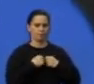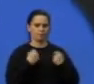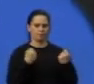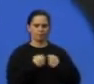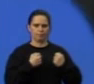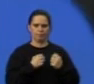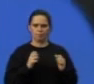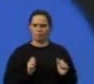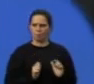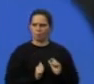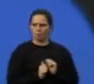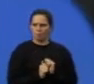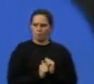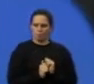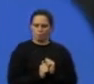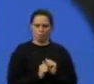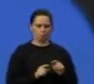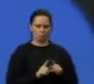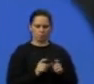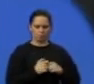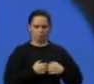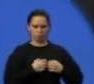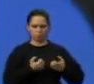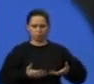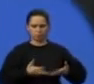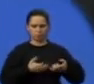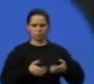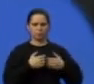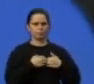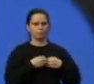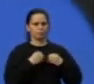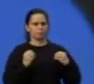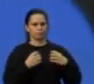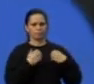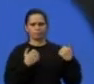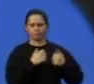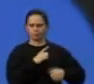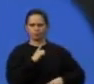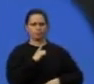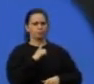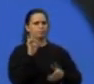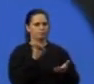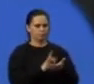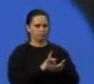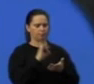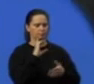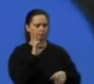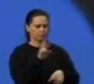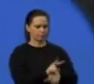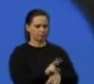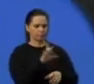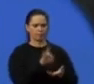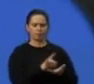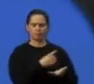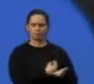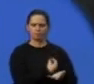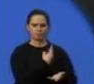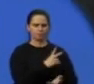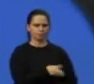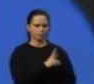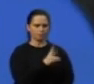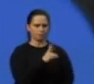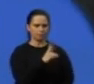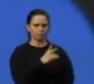são importantes, prezado aluno, para um atendimento eficaz, eficiente e efetivo para a vítima de